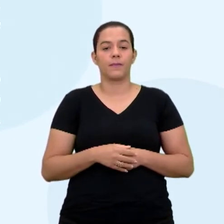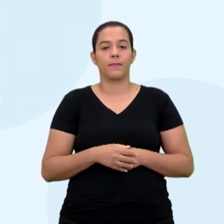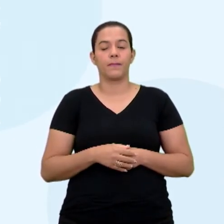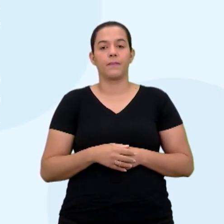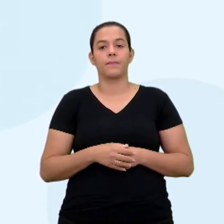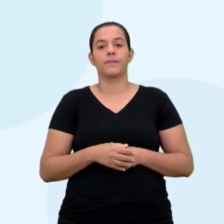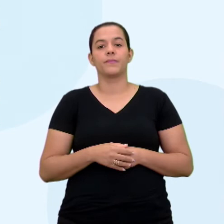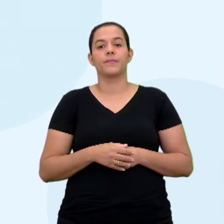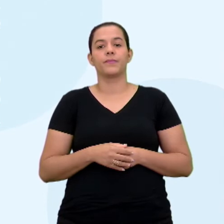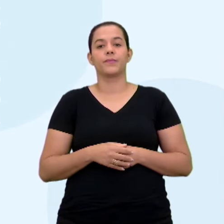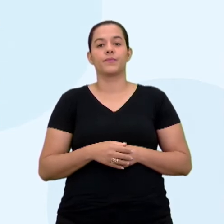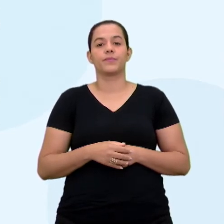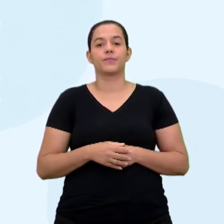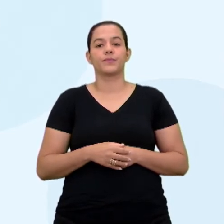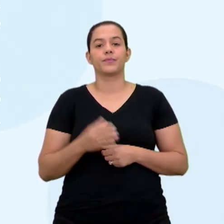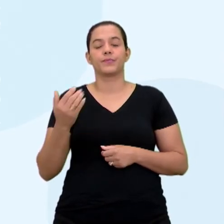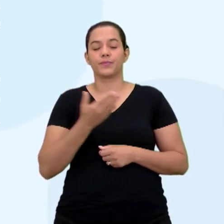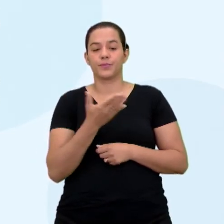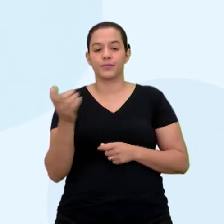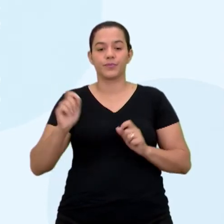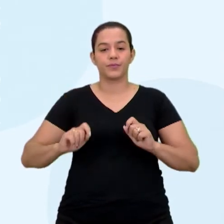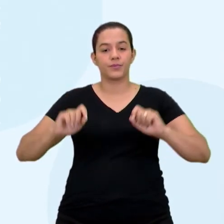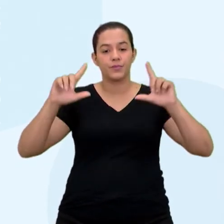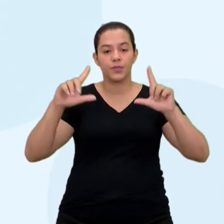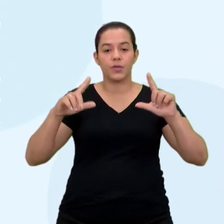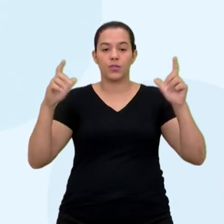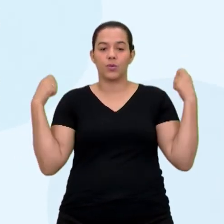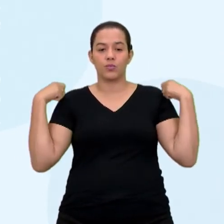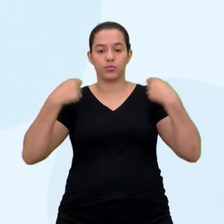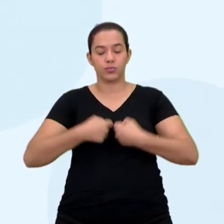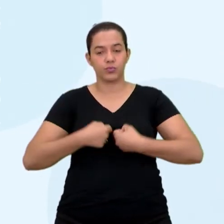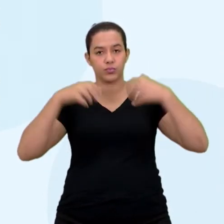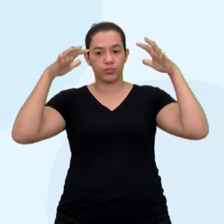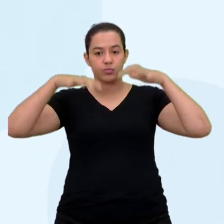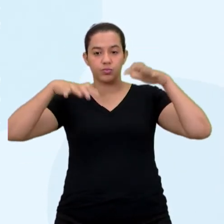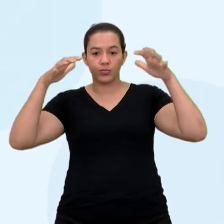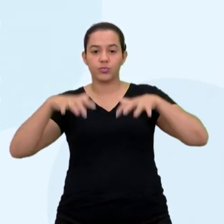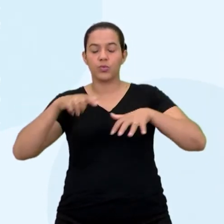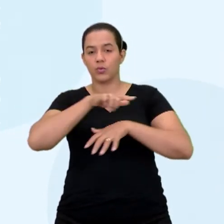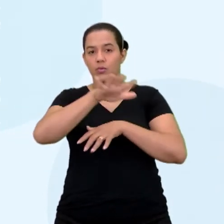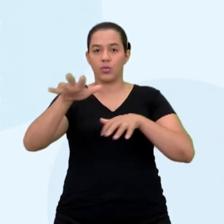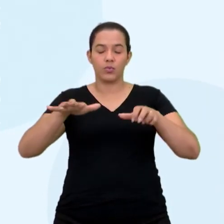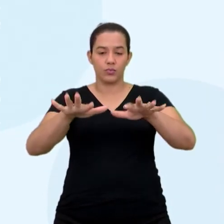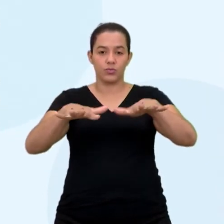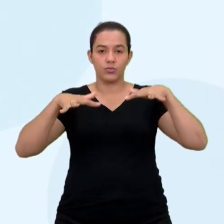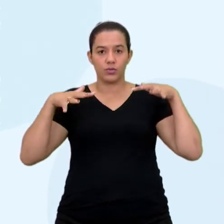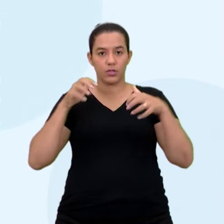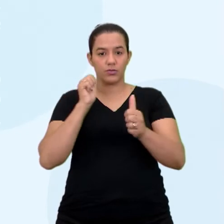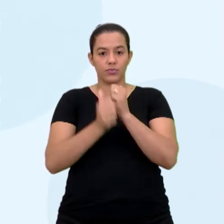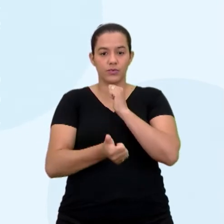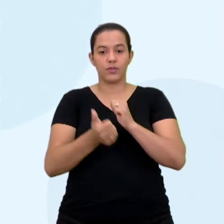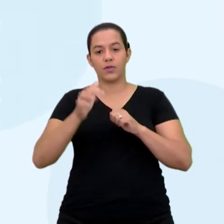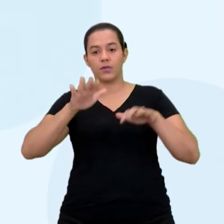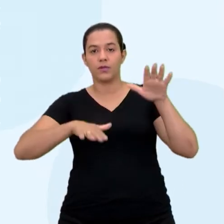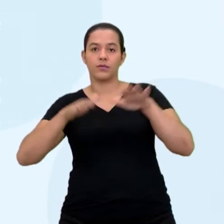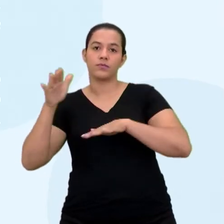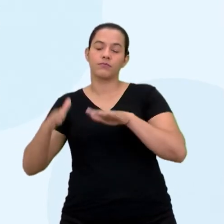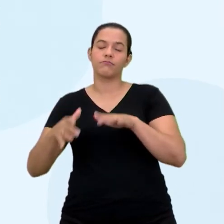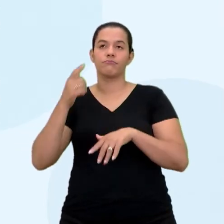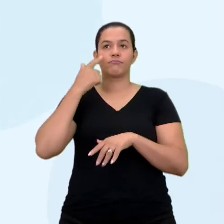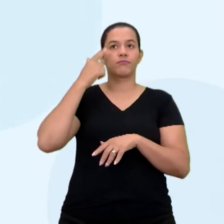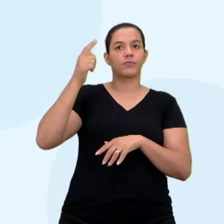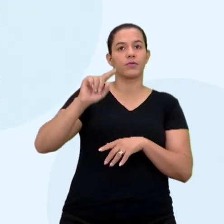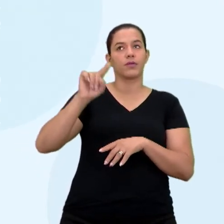Olha lá. A venda de capas de chuva nas imediações de um estádio decorrente da previsão do tempo